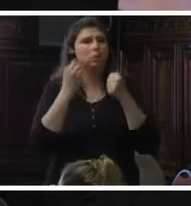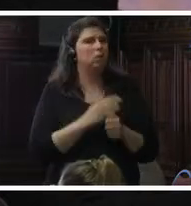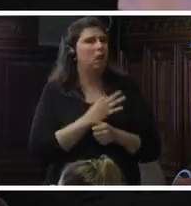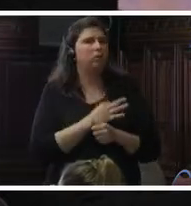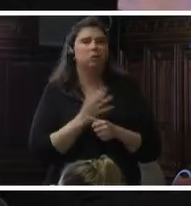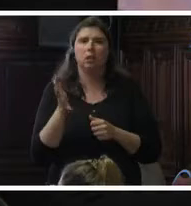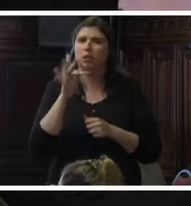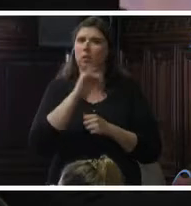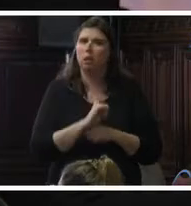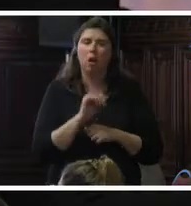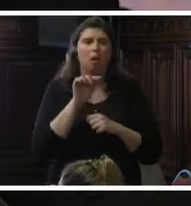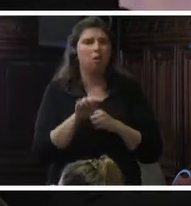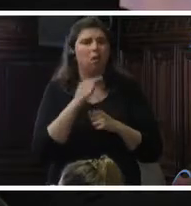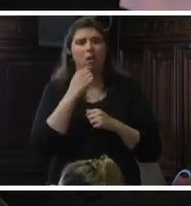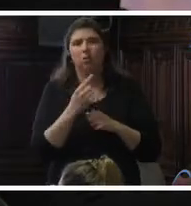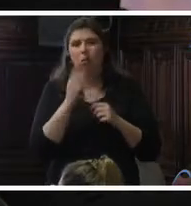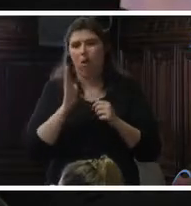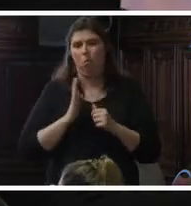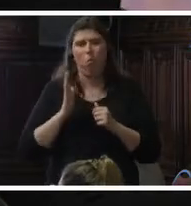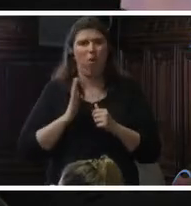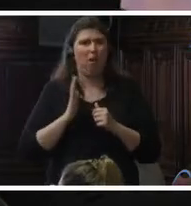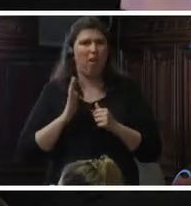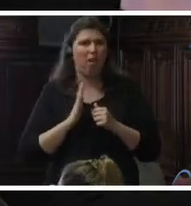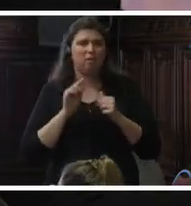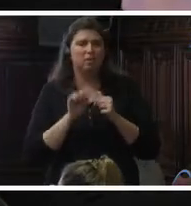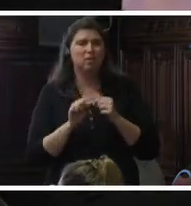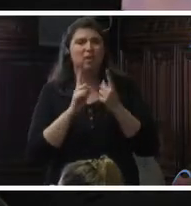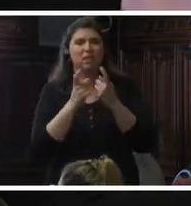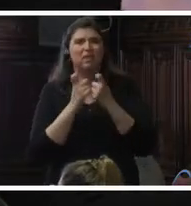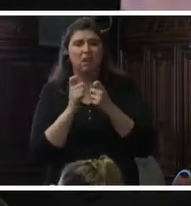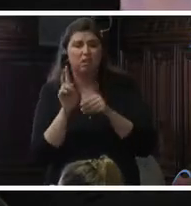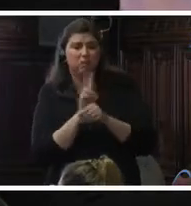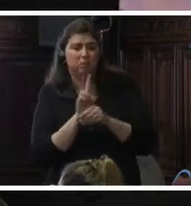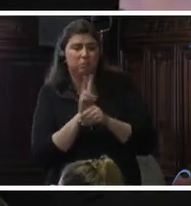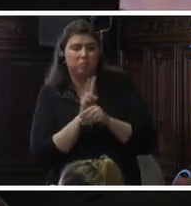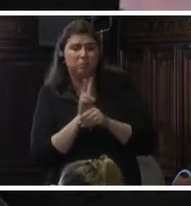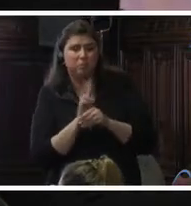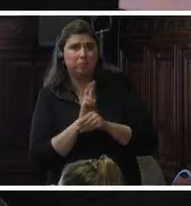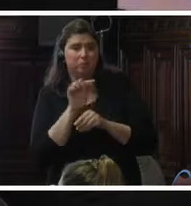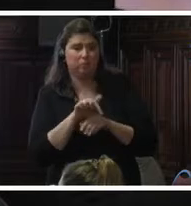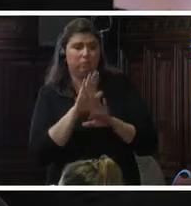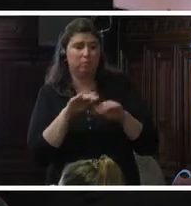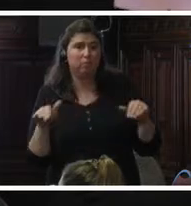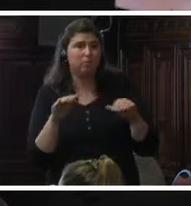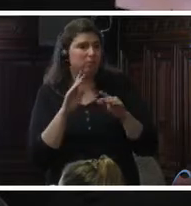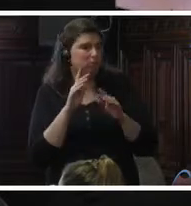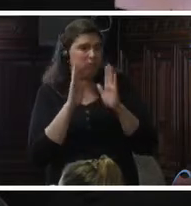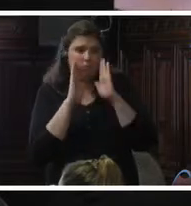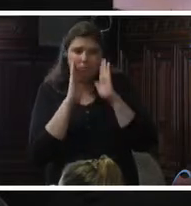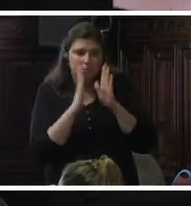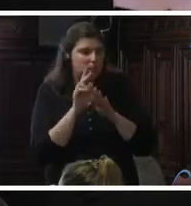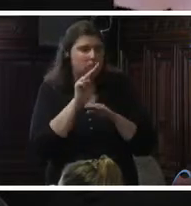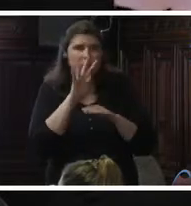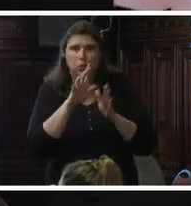desproporcional devido ao papel de cuidadoras em tempo integral de suas famílias, sendo quase impossível executarem tarefas diárias ou trabalhar.